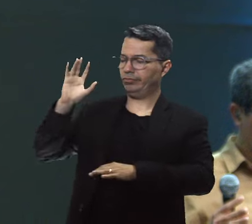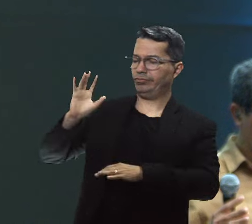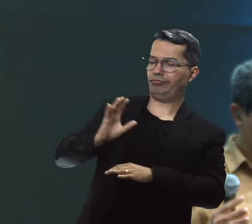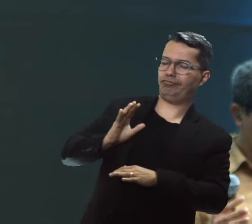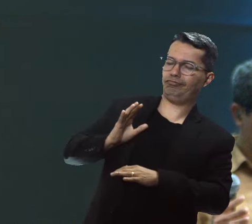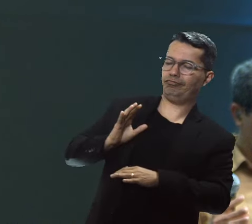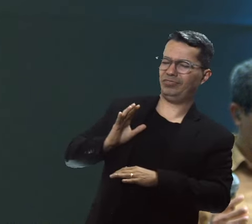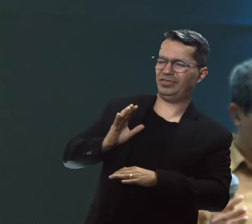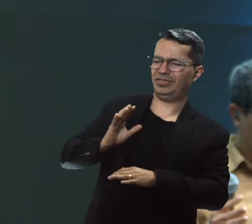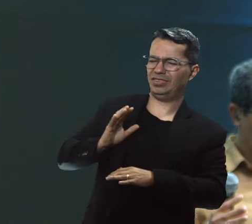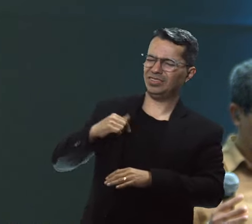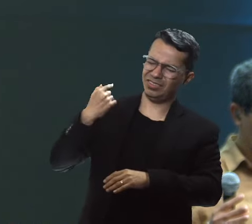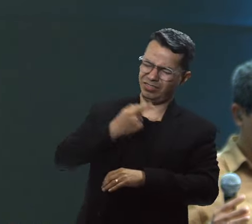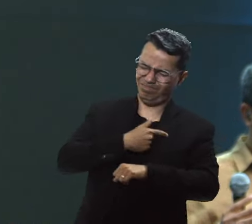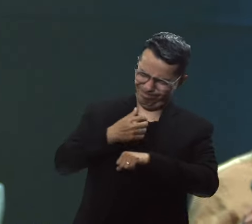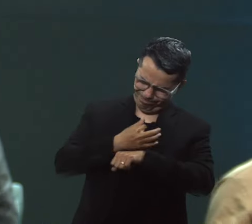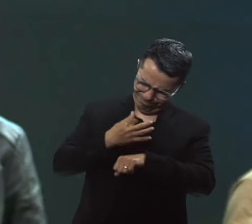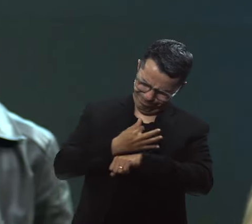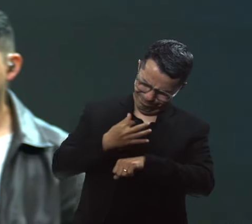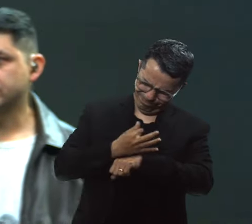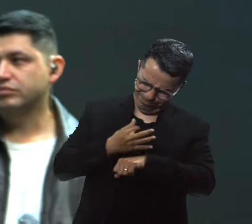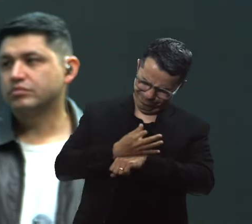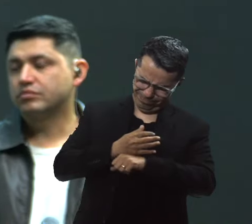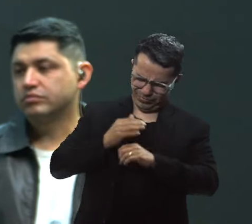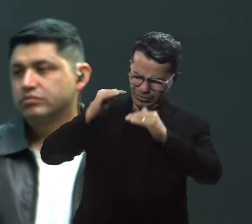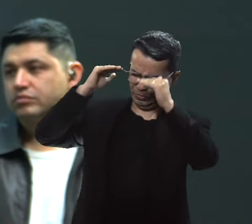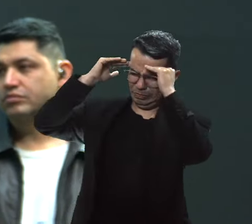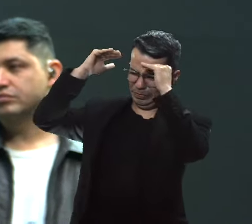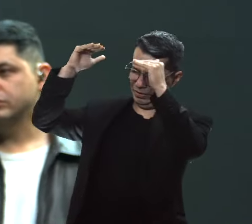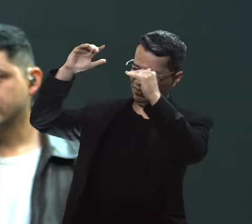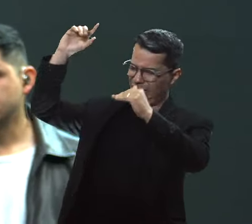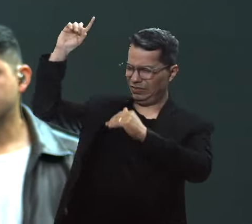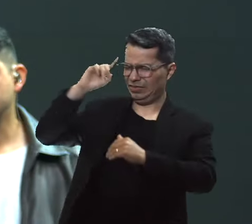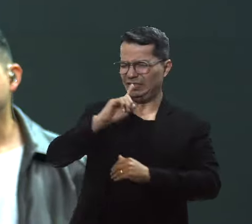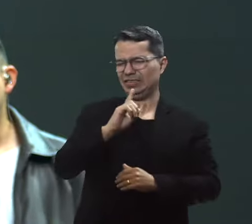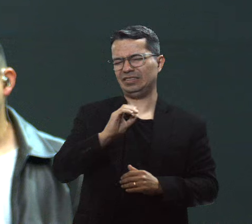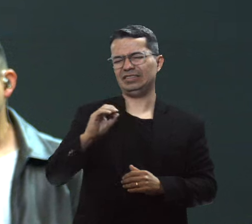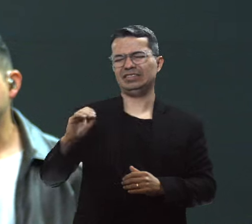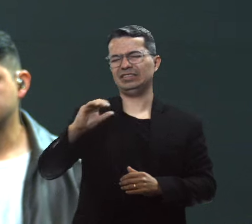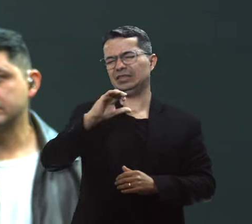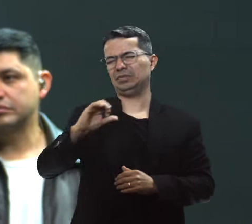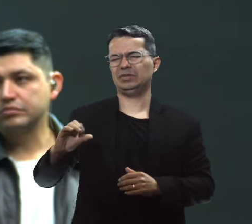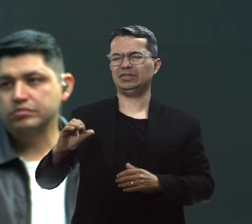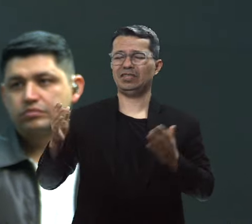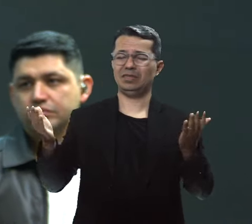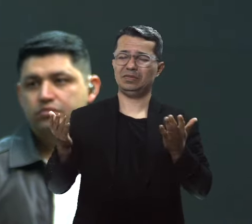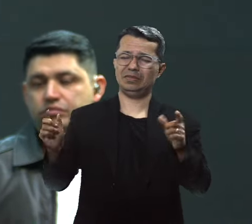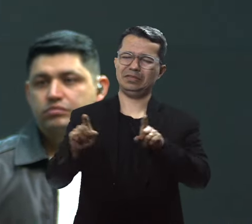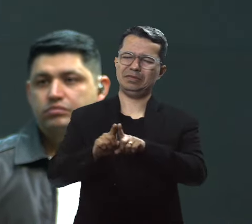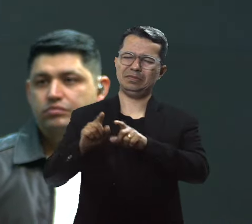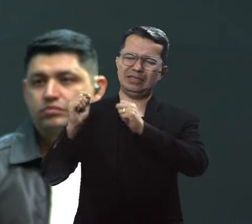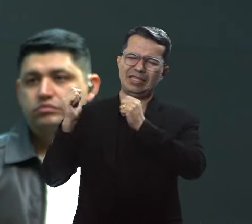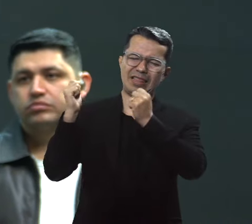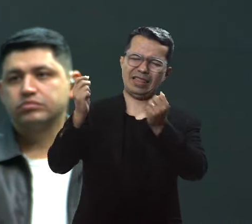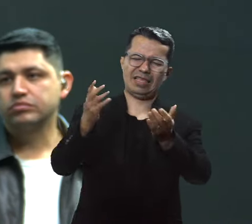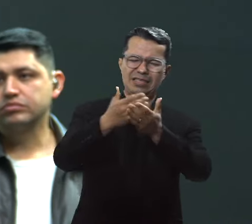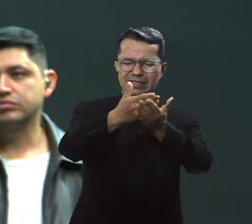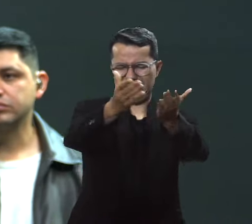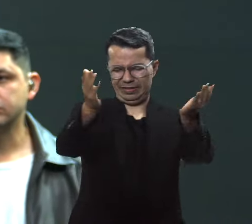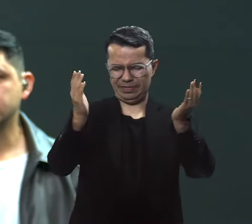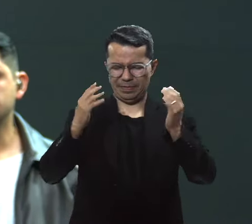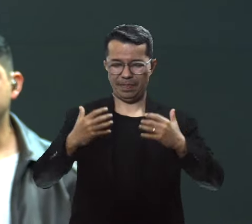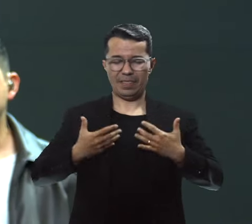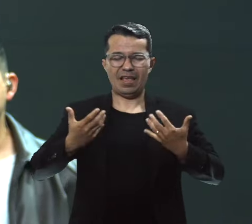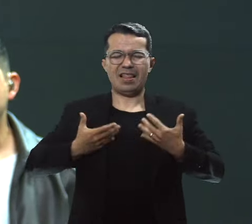graça. Eu quero pedir que os meus irmãos recebam a bênção da alegria